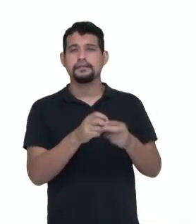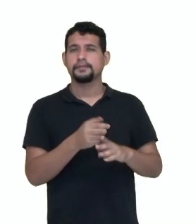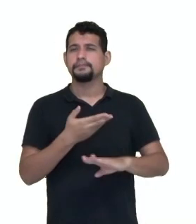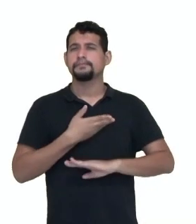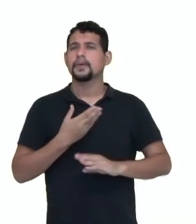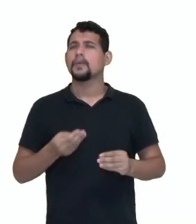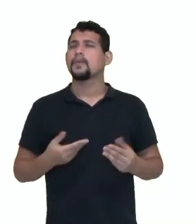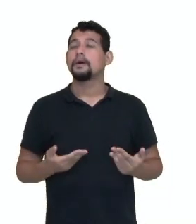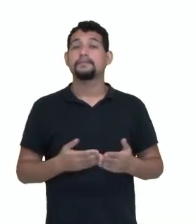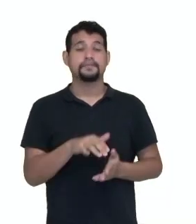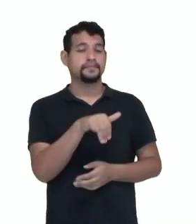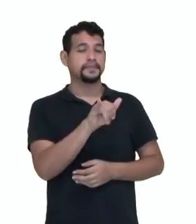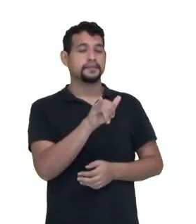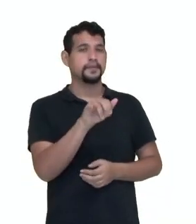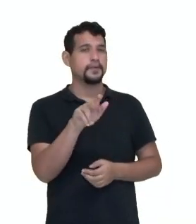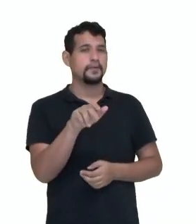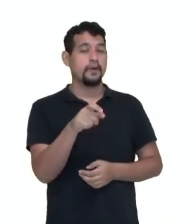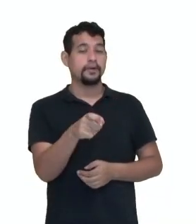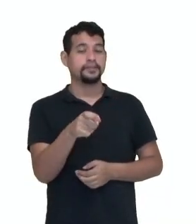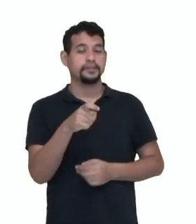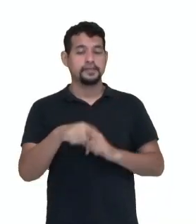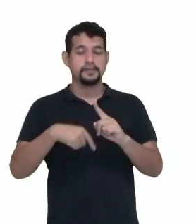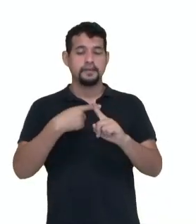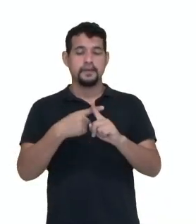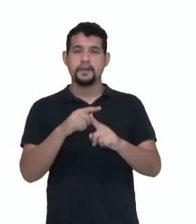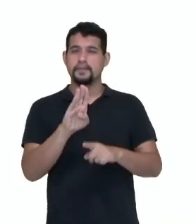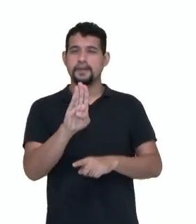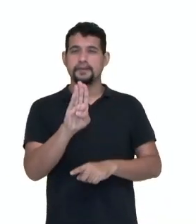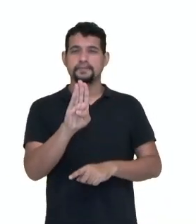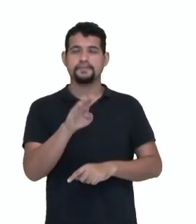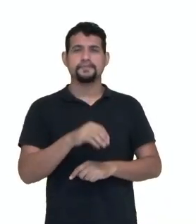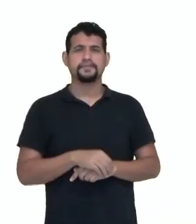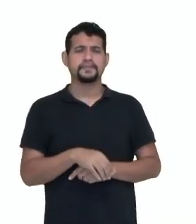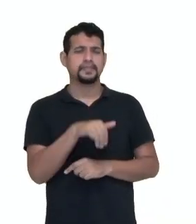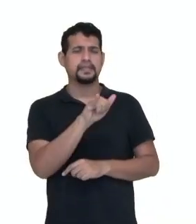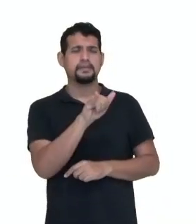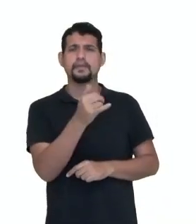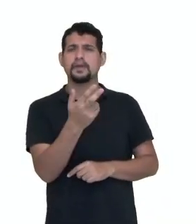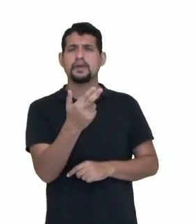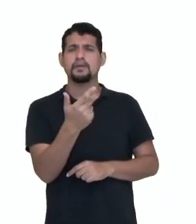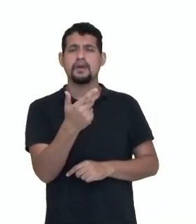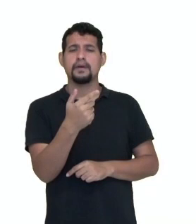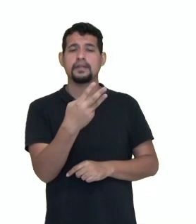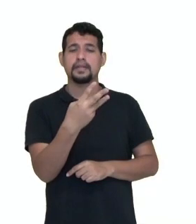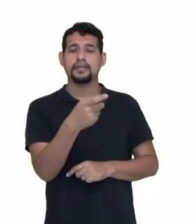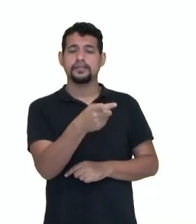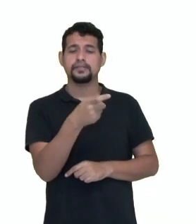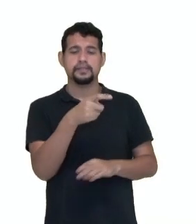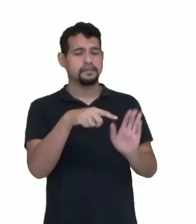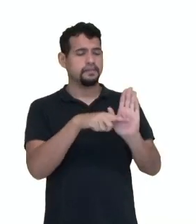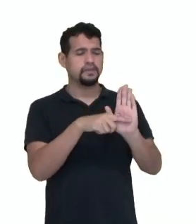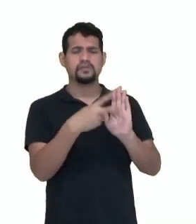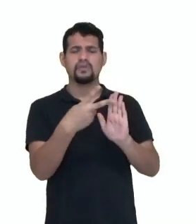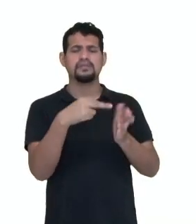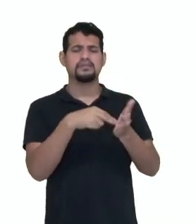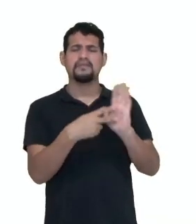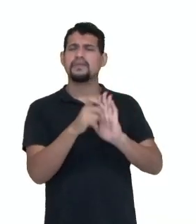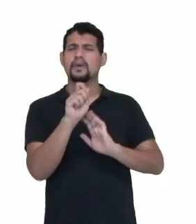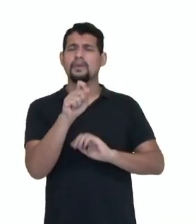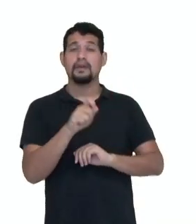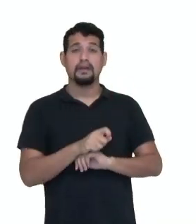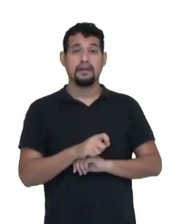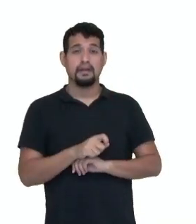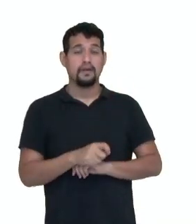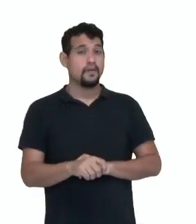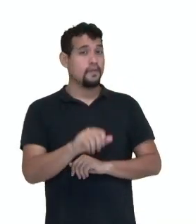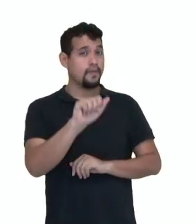tipo, y igual a x mais b. Então, olha aqui, ó. Y igual a 3x menos 2. Então, o que significa? Que o a